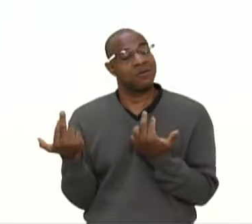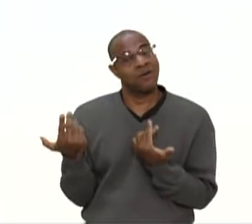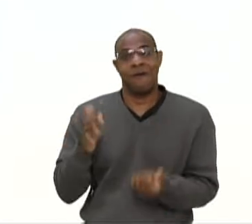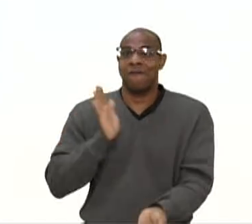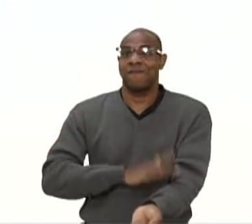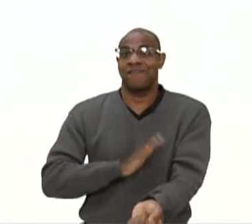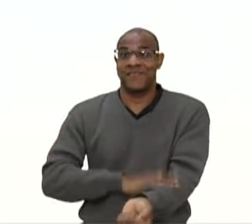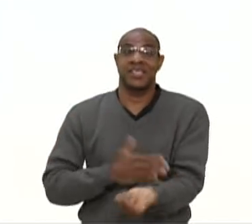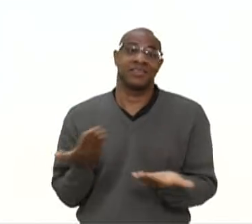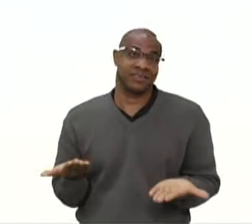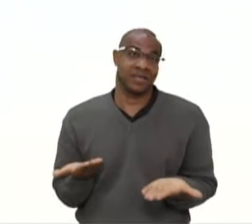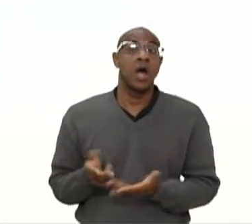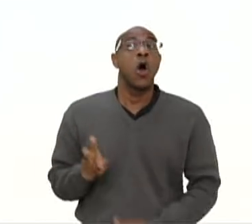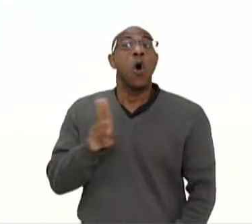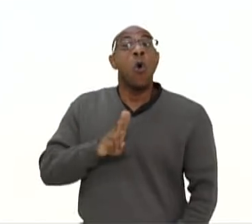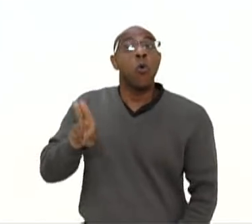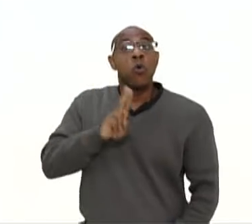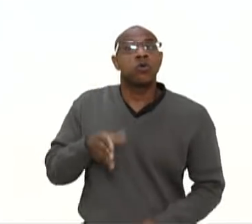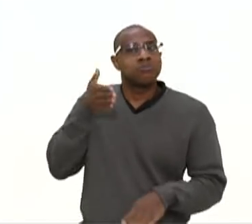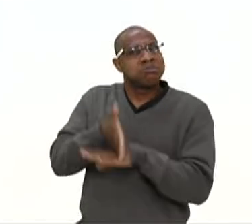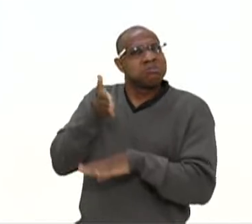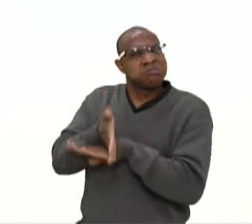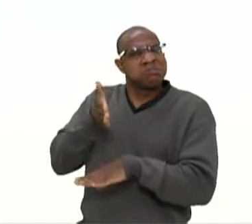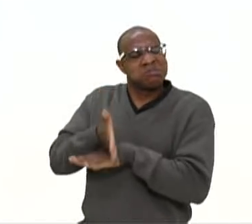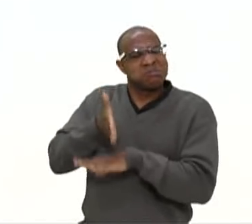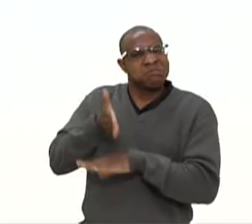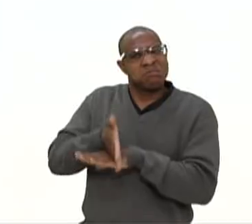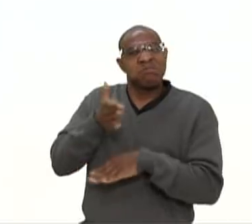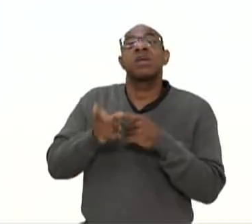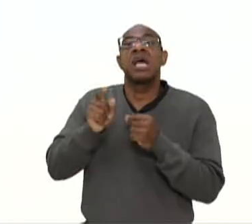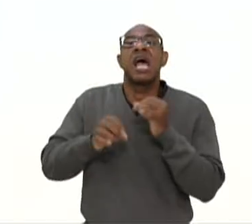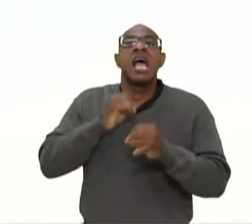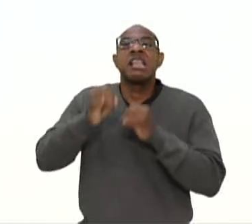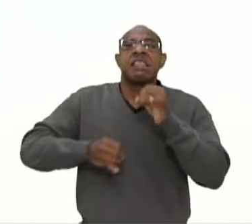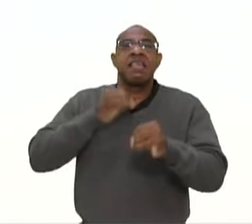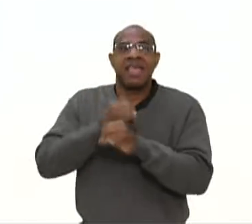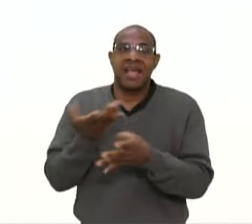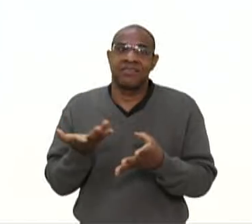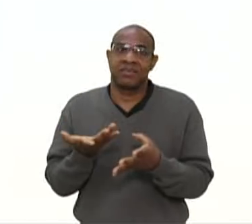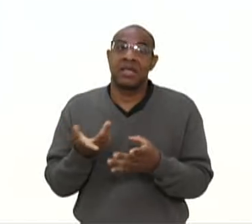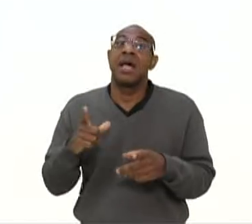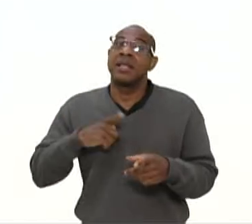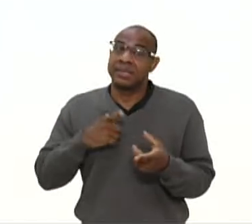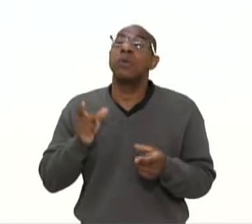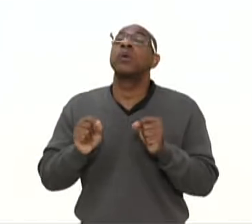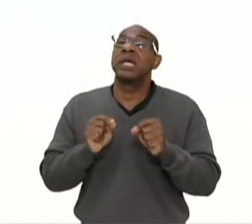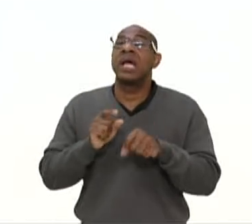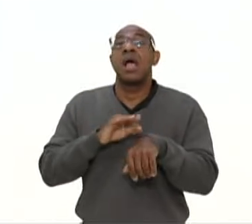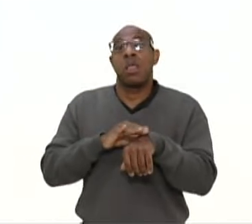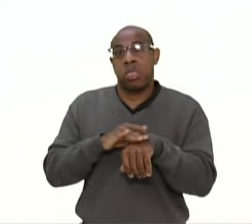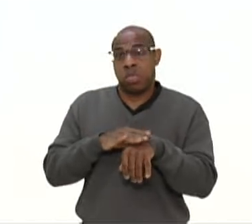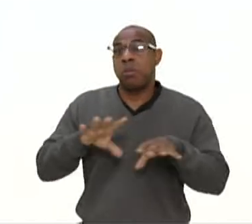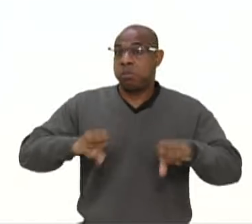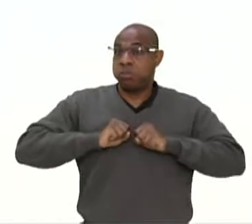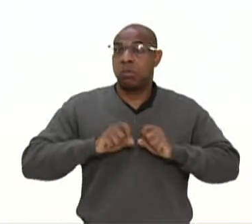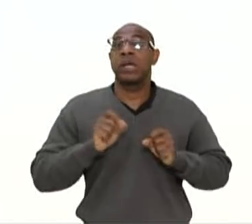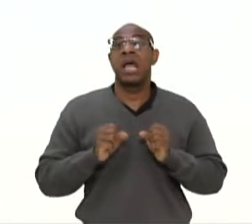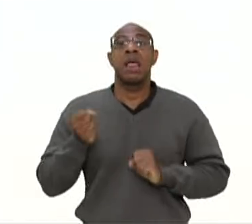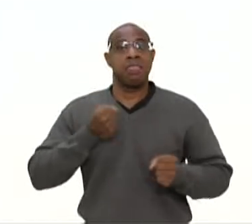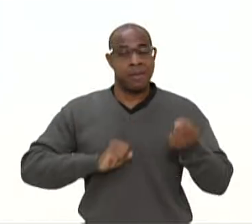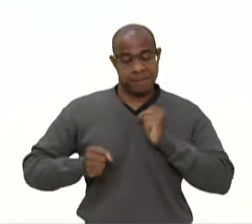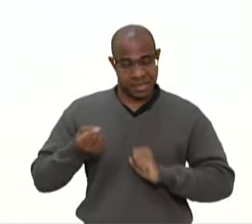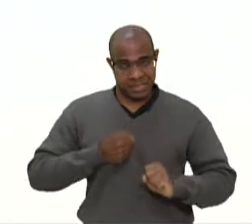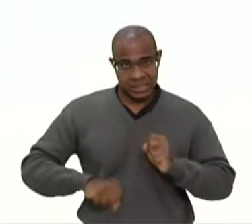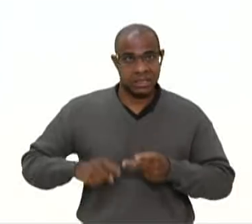da internet já é relacionado às outras doenças, como a depressão, o TDAH, a ansiedade